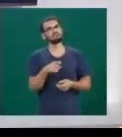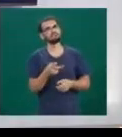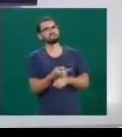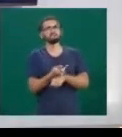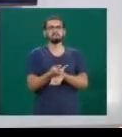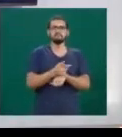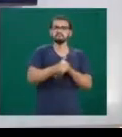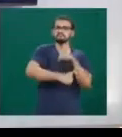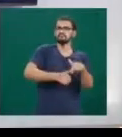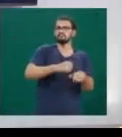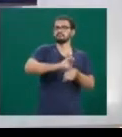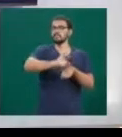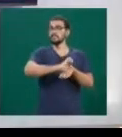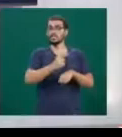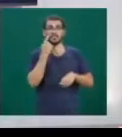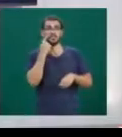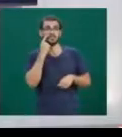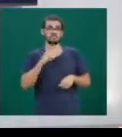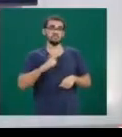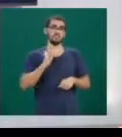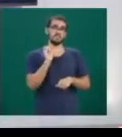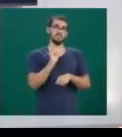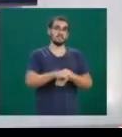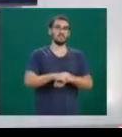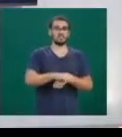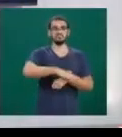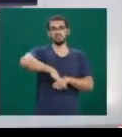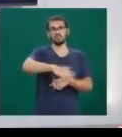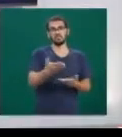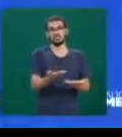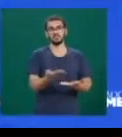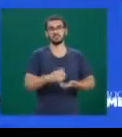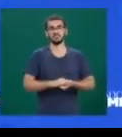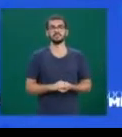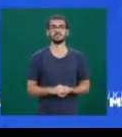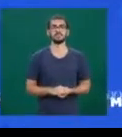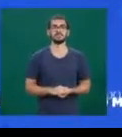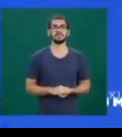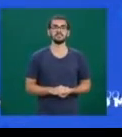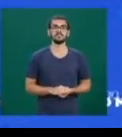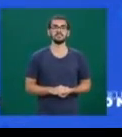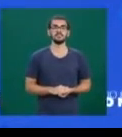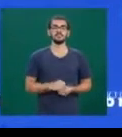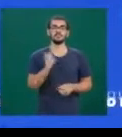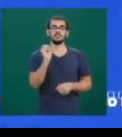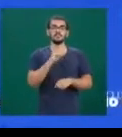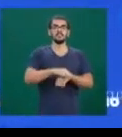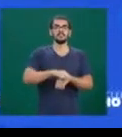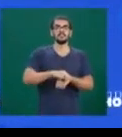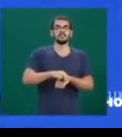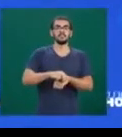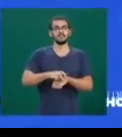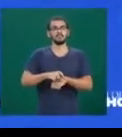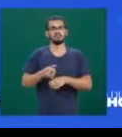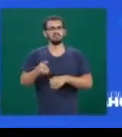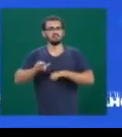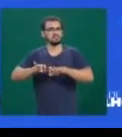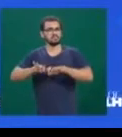vaga para a Uberlândia região. Veja no nosso quadro Mercado de Trabalho. Vaga de emprego para auxiliar central